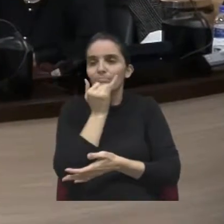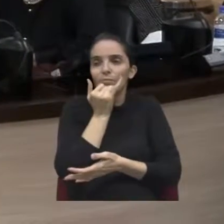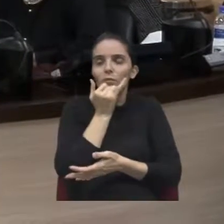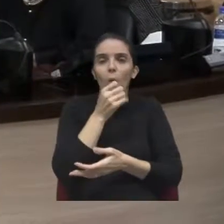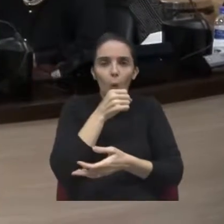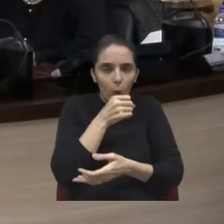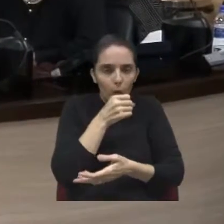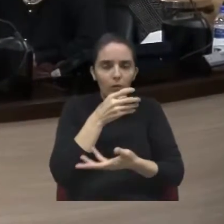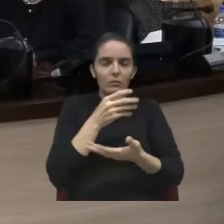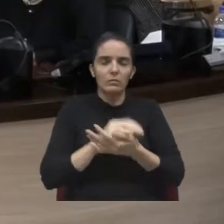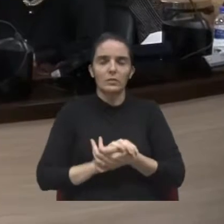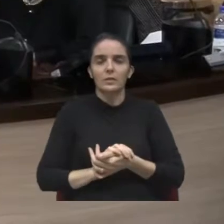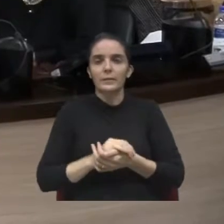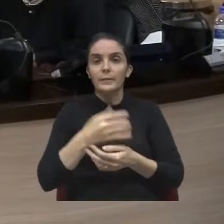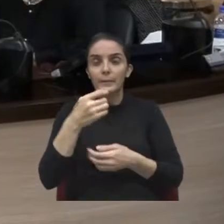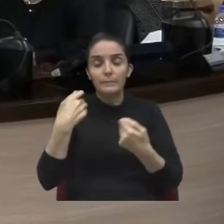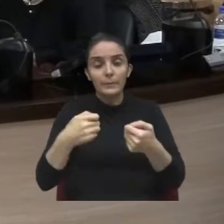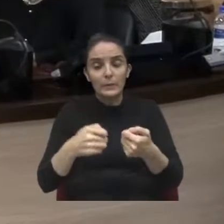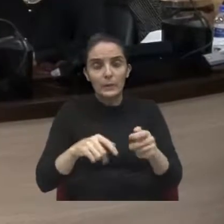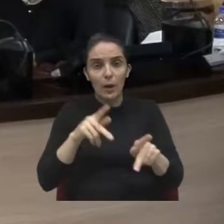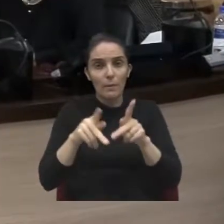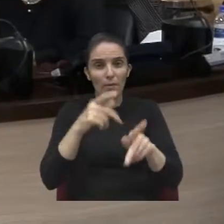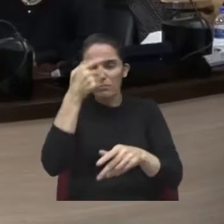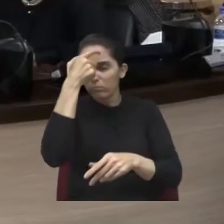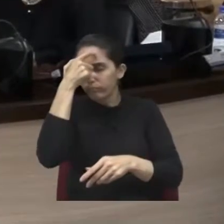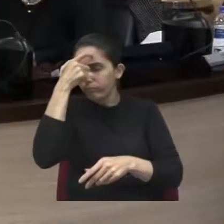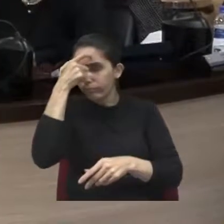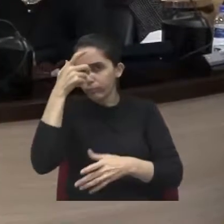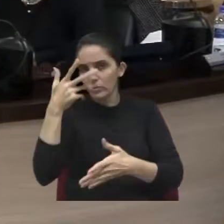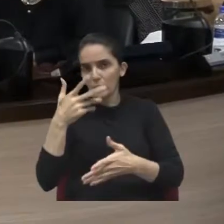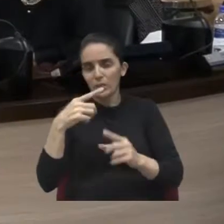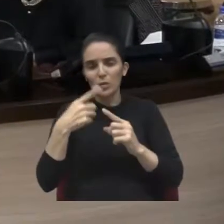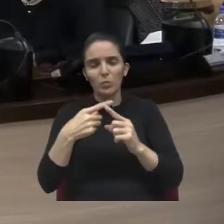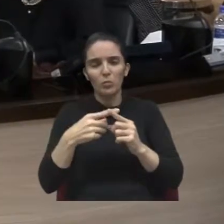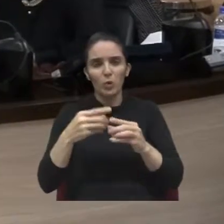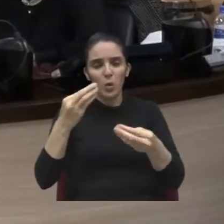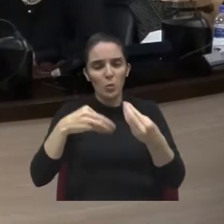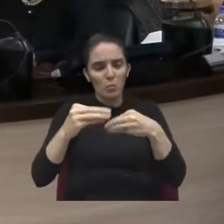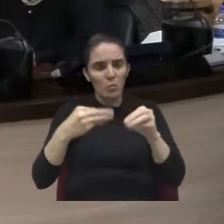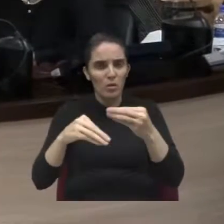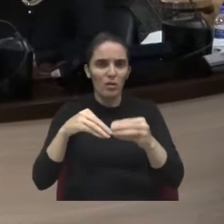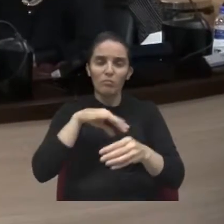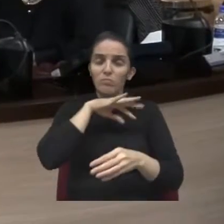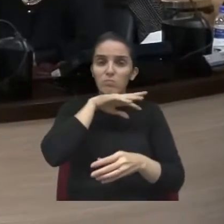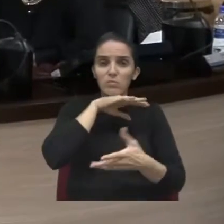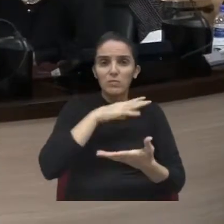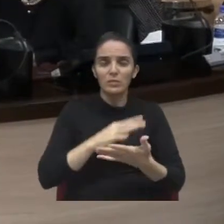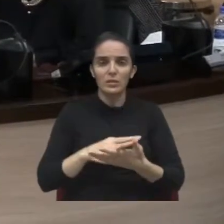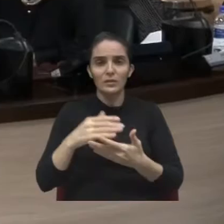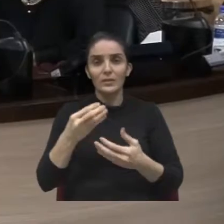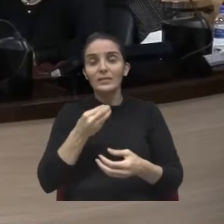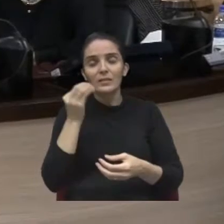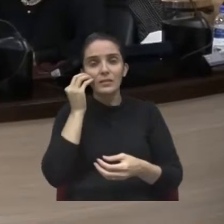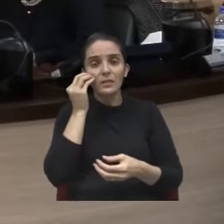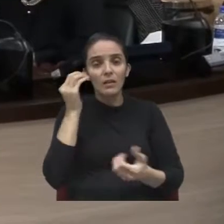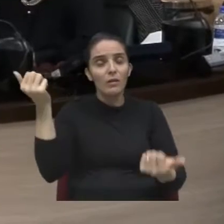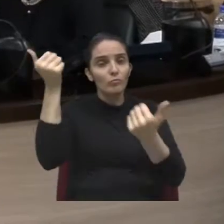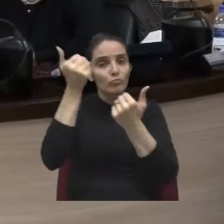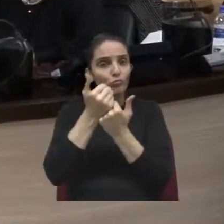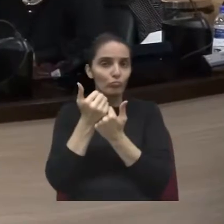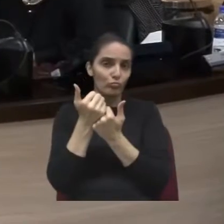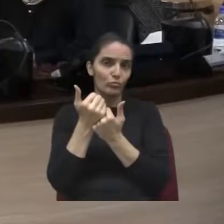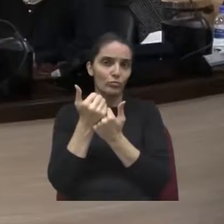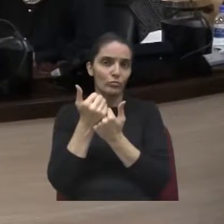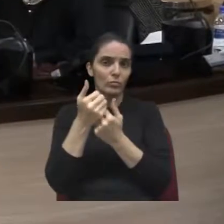conscientizar a população do mau uso do plástico, ou seja, substituir o plástico por um outro